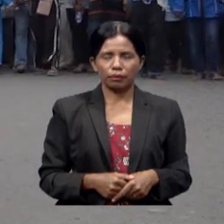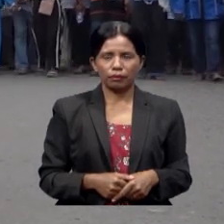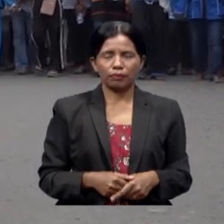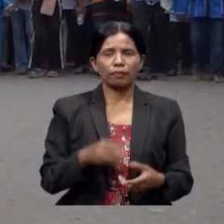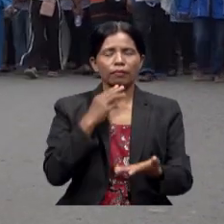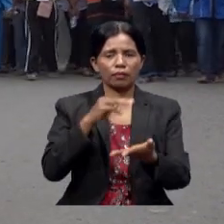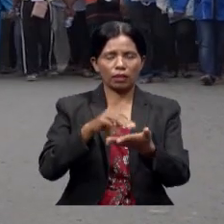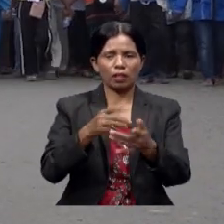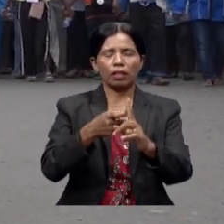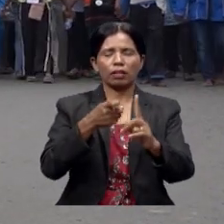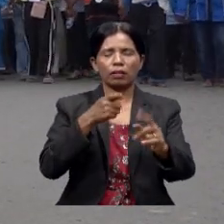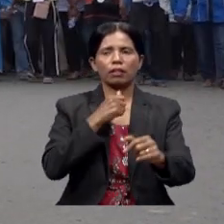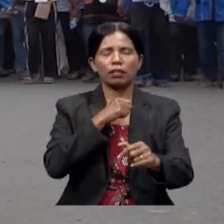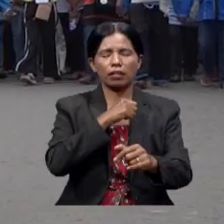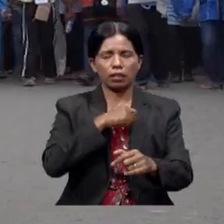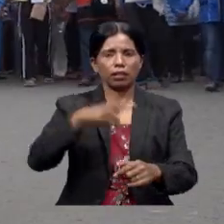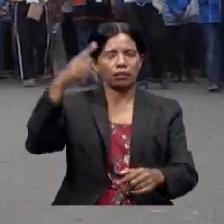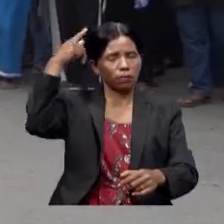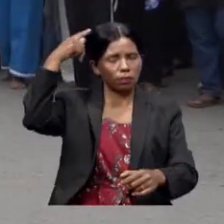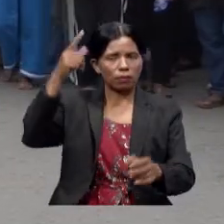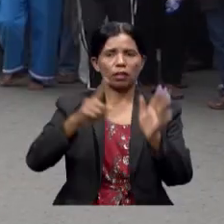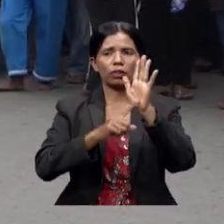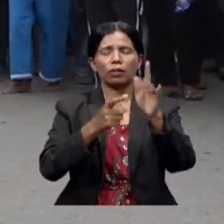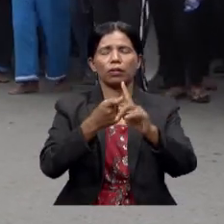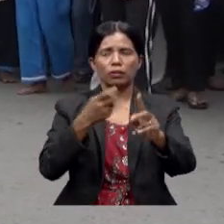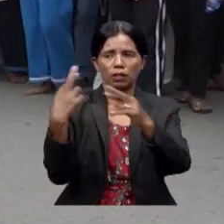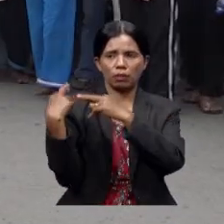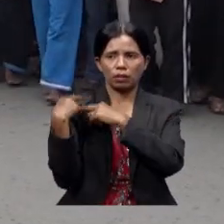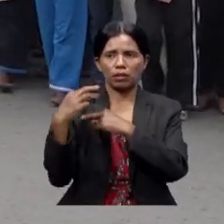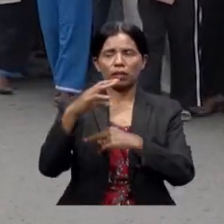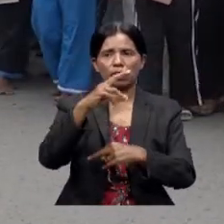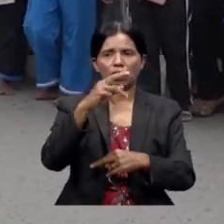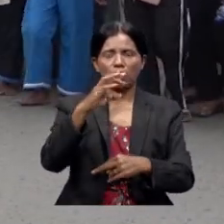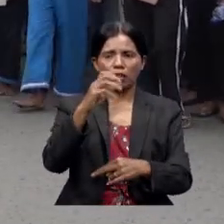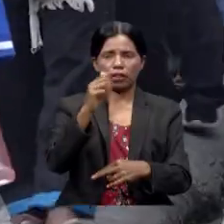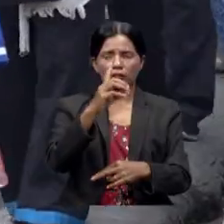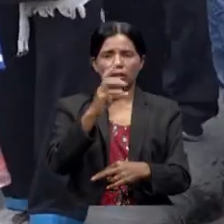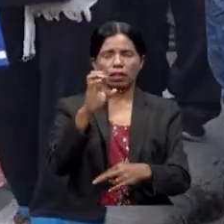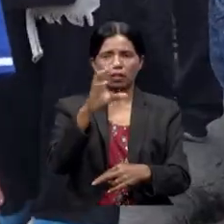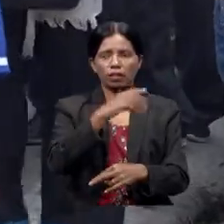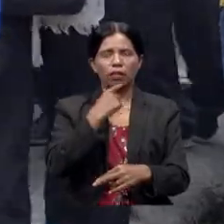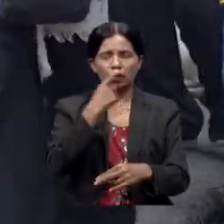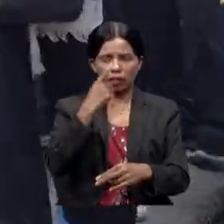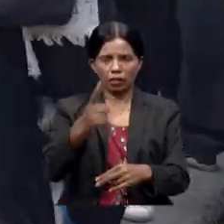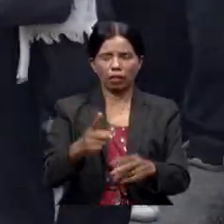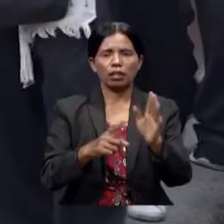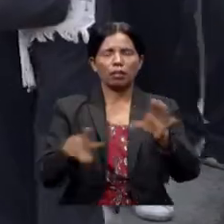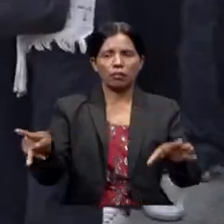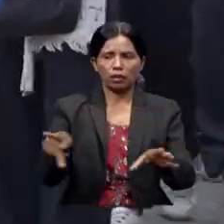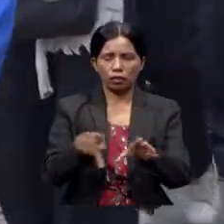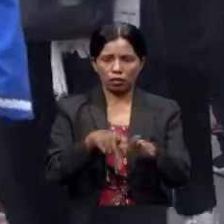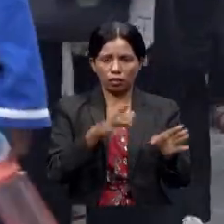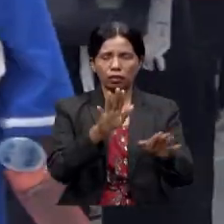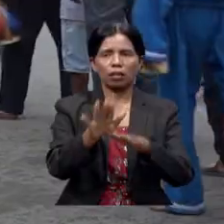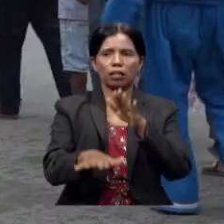Mensagem do Papa Francisco Ne, ao Rússi representante Santa Sé e Timor-Leste, Monsignor Marco Esprisi, ao foi participa a processão